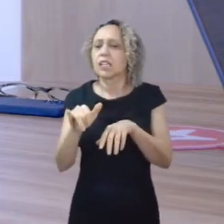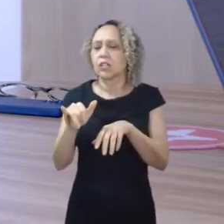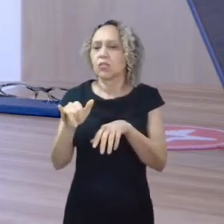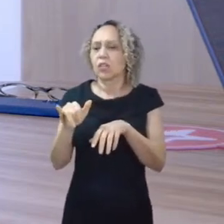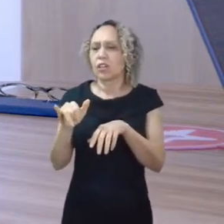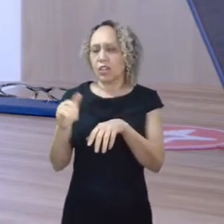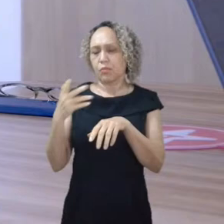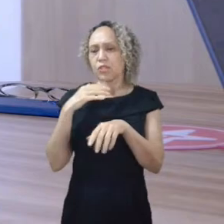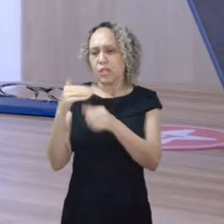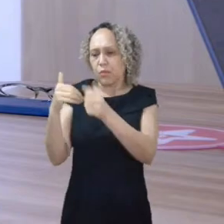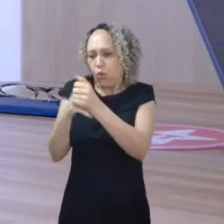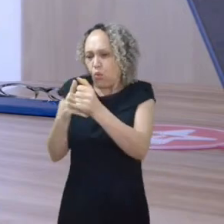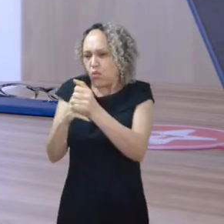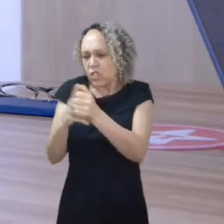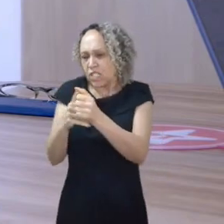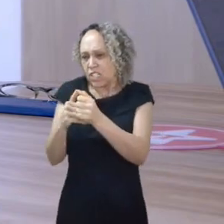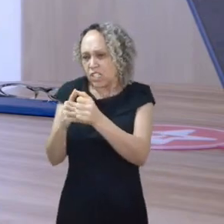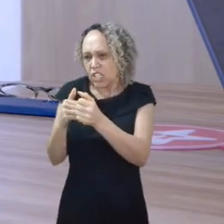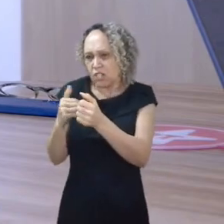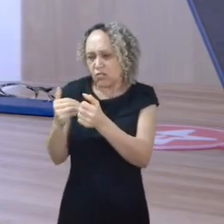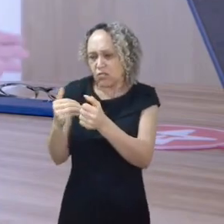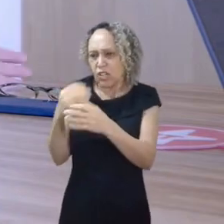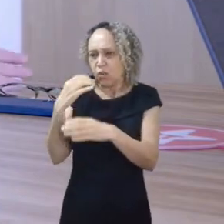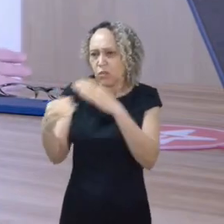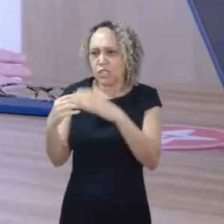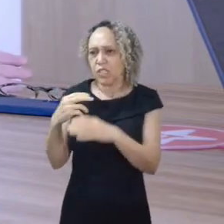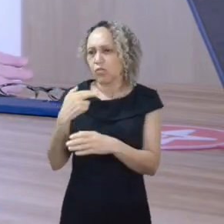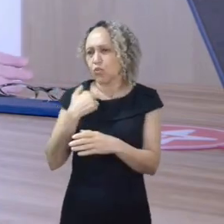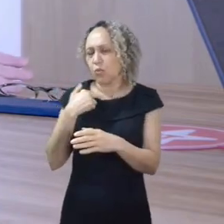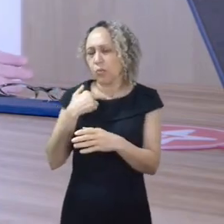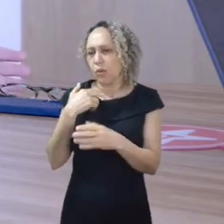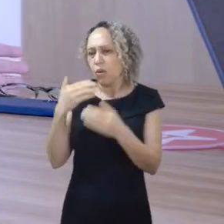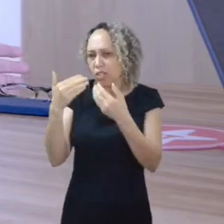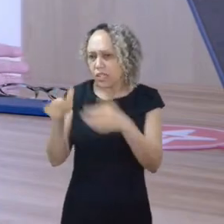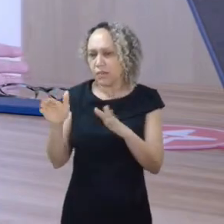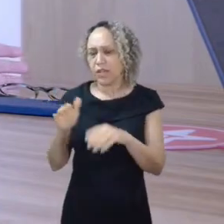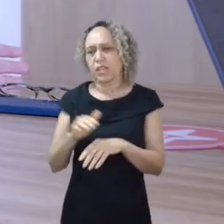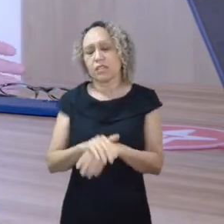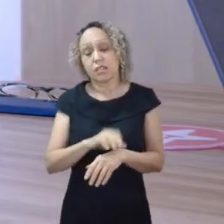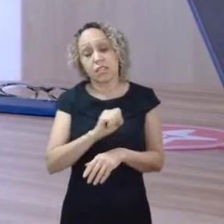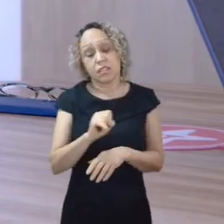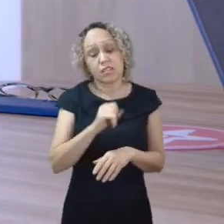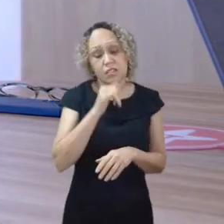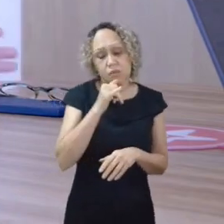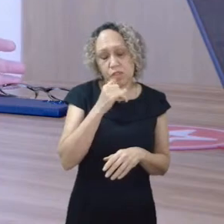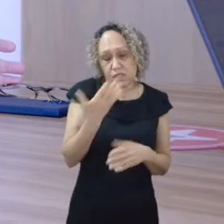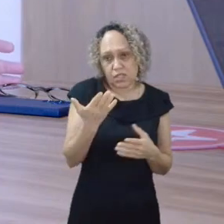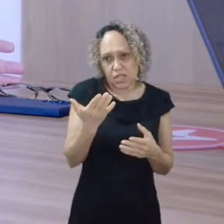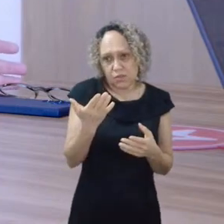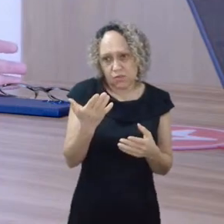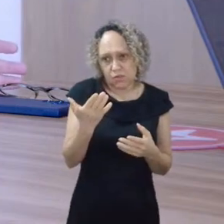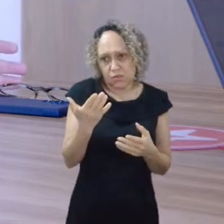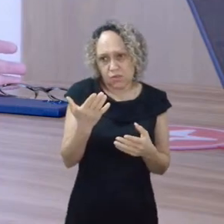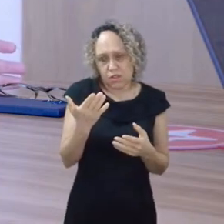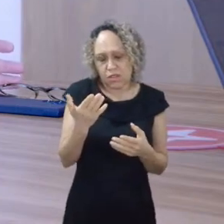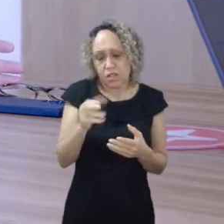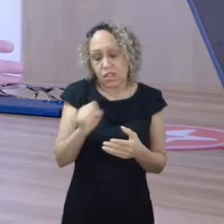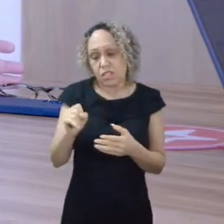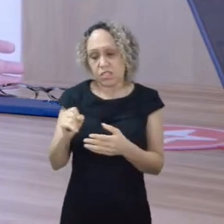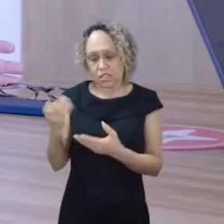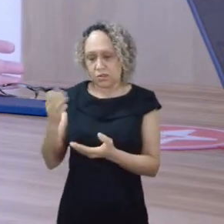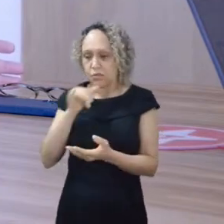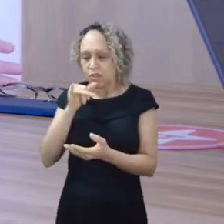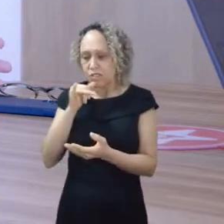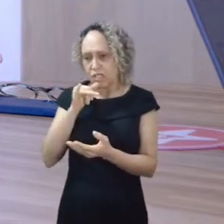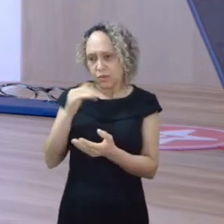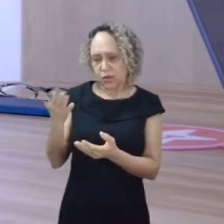essa decisão judicial, que é ilegal, foi descumprida, gerar a suspensão completa de uma plataforma, pior ainda. Então, duas